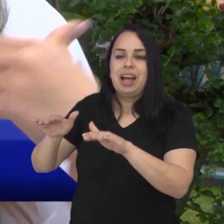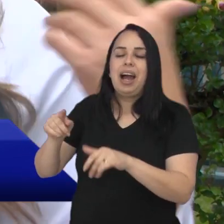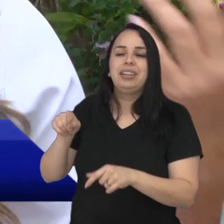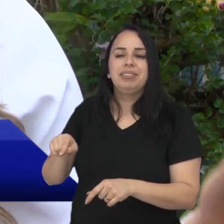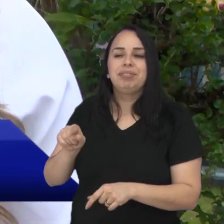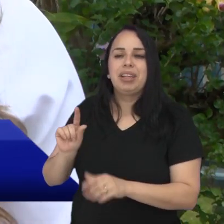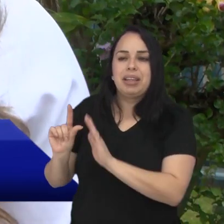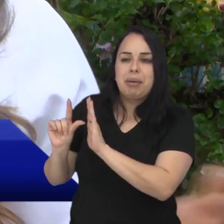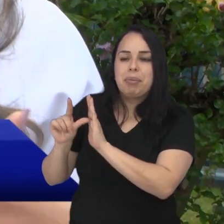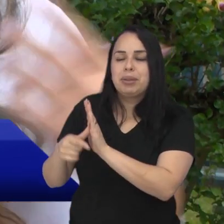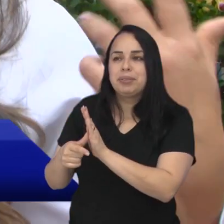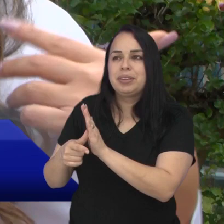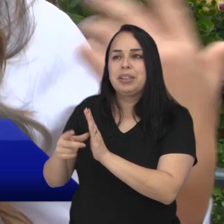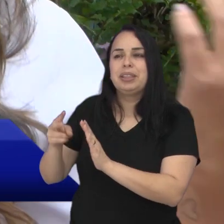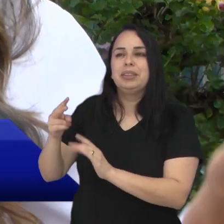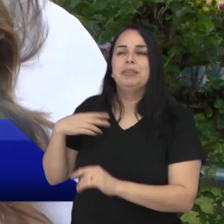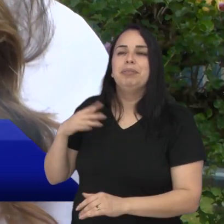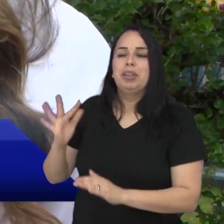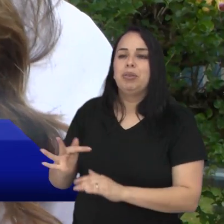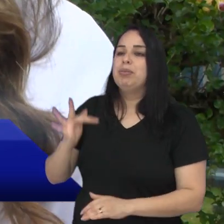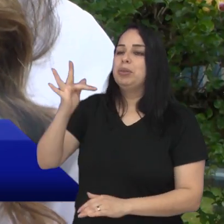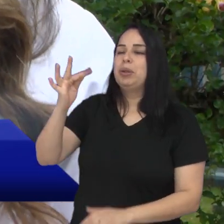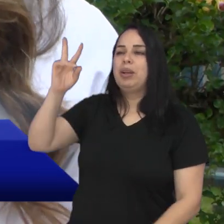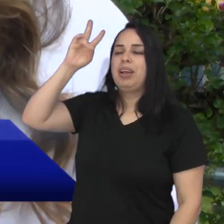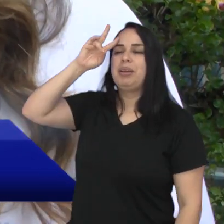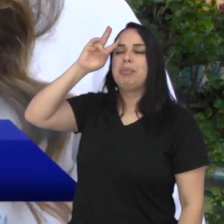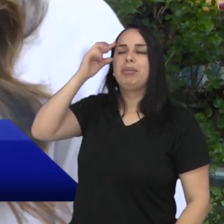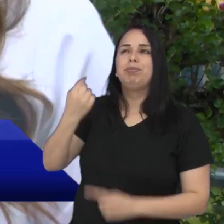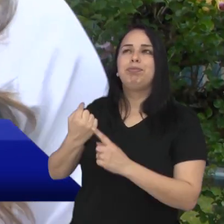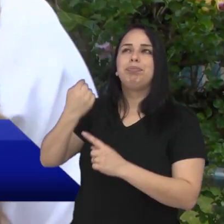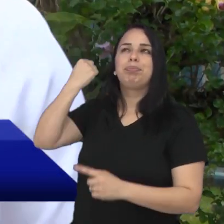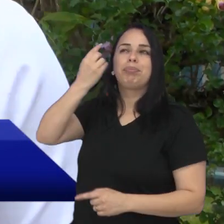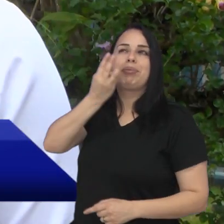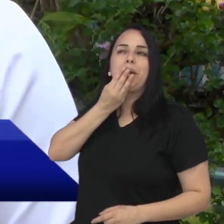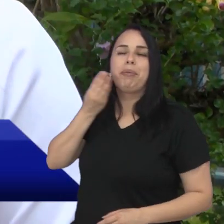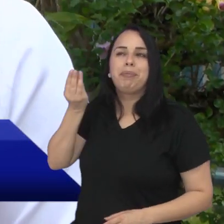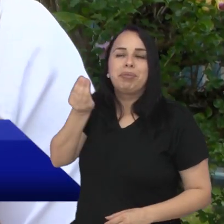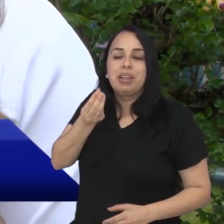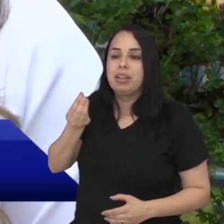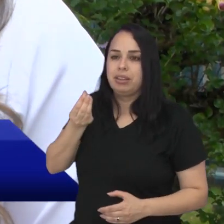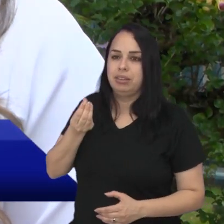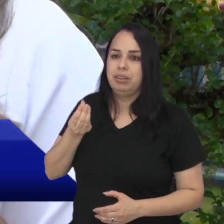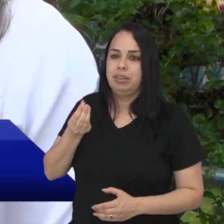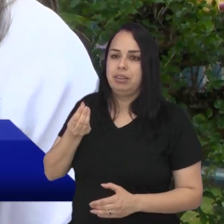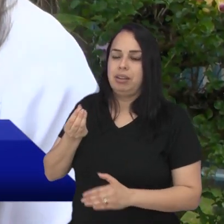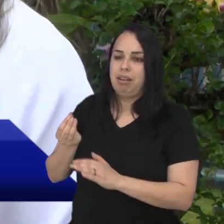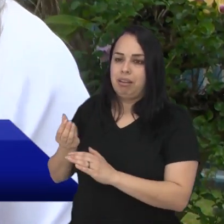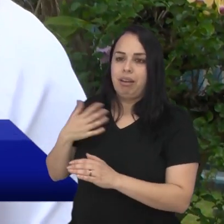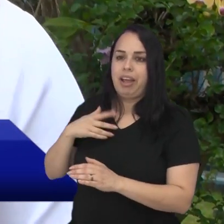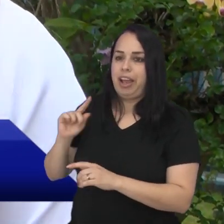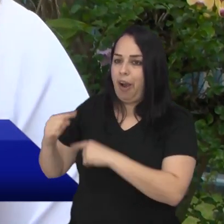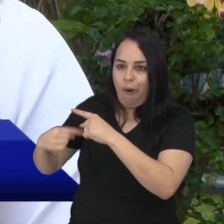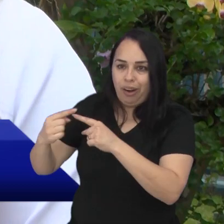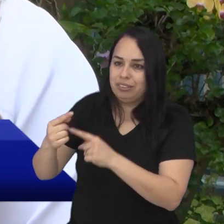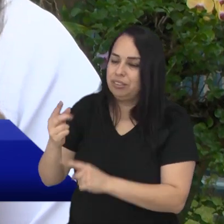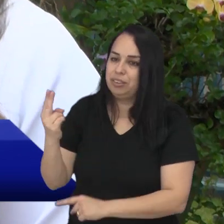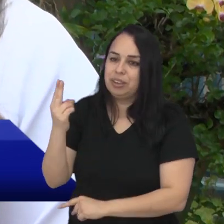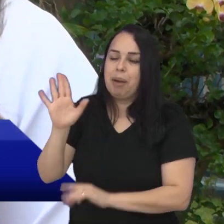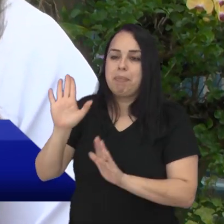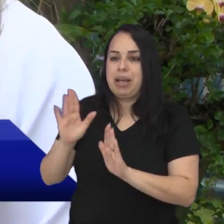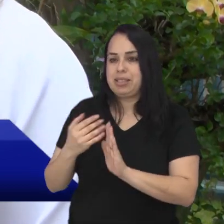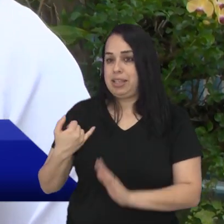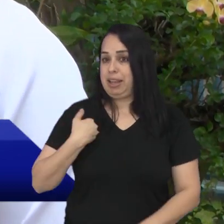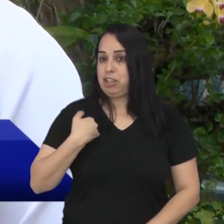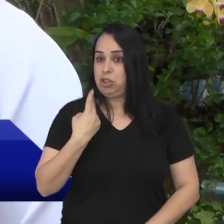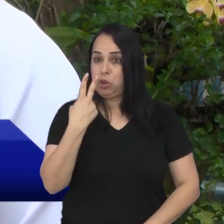que remetem a gente quando era criança, né? Então isso daí, infelizmente, não tem como a gente postergar muito, mas a partir do